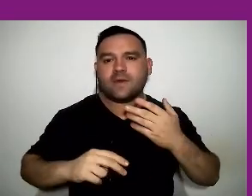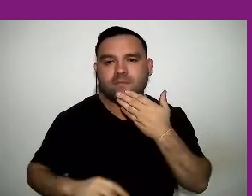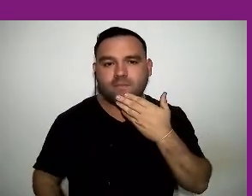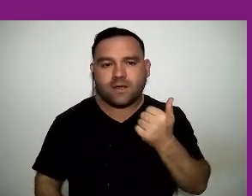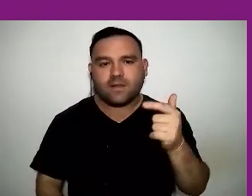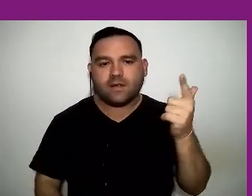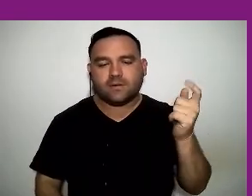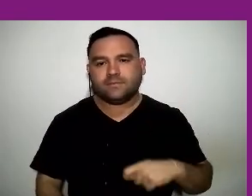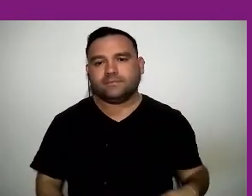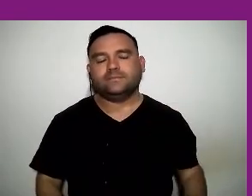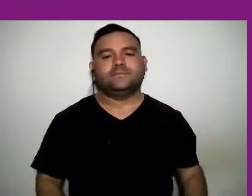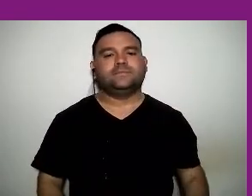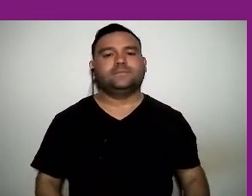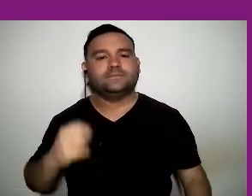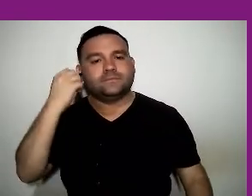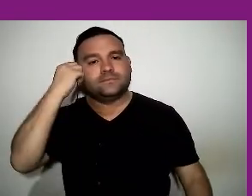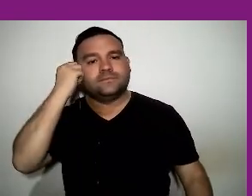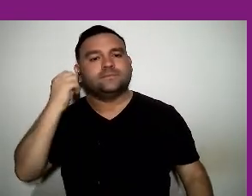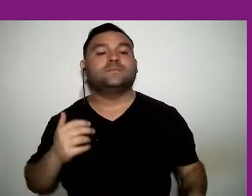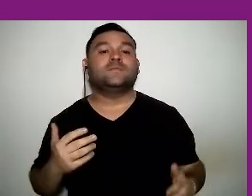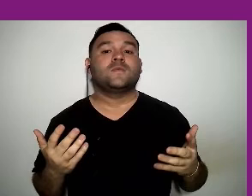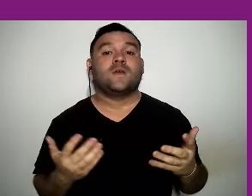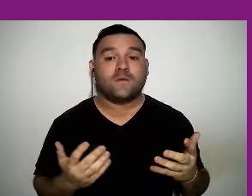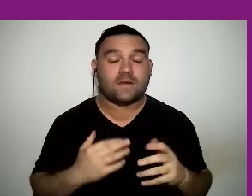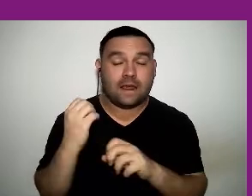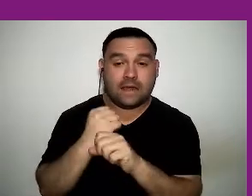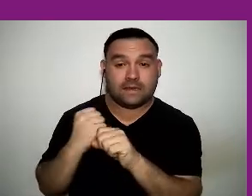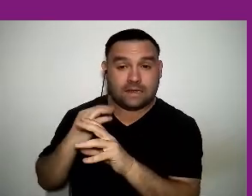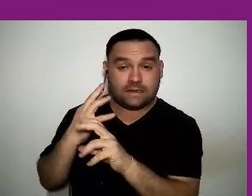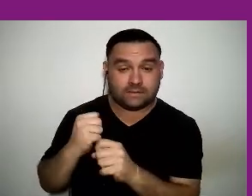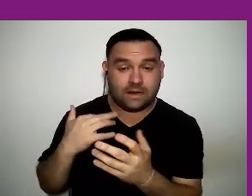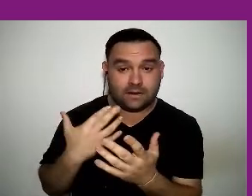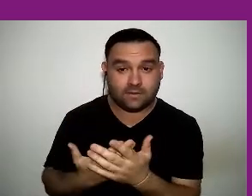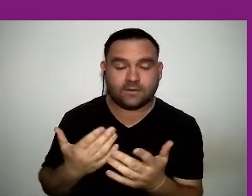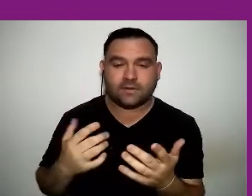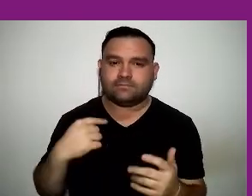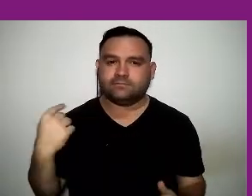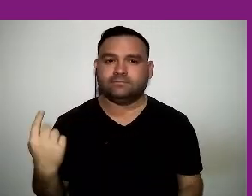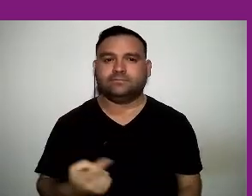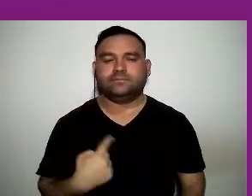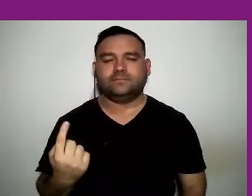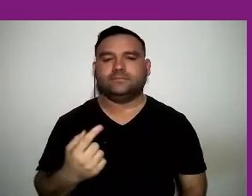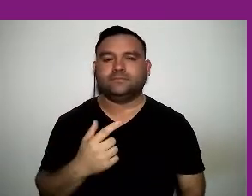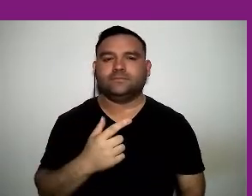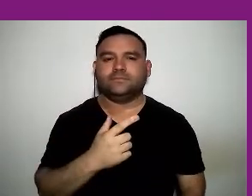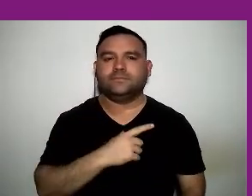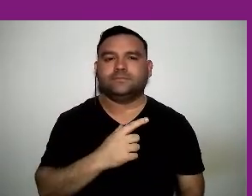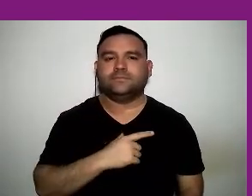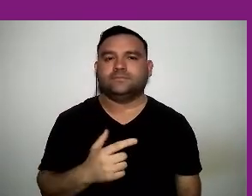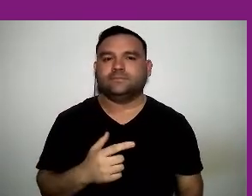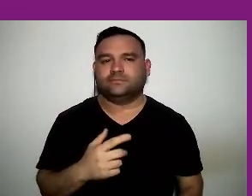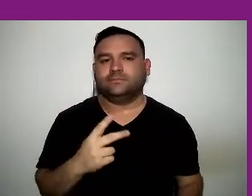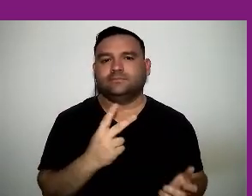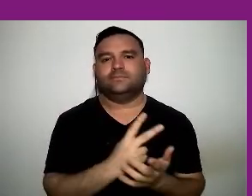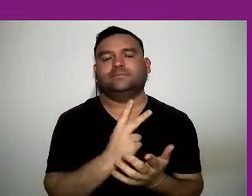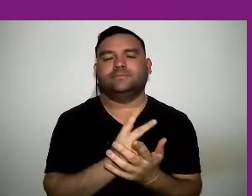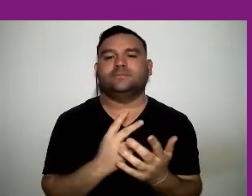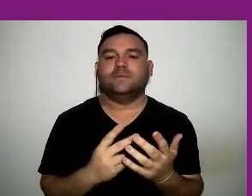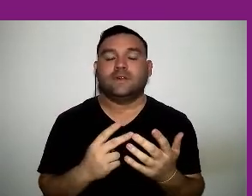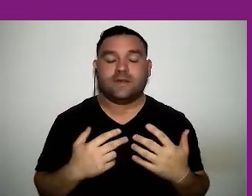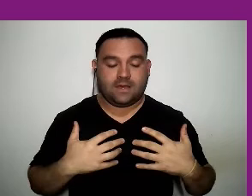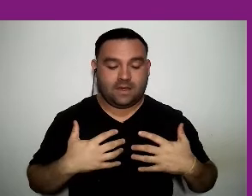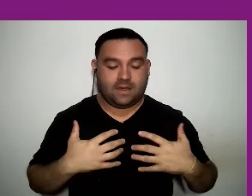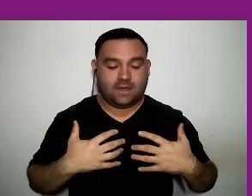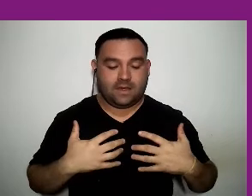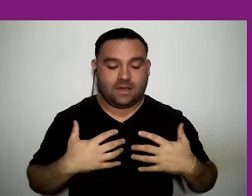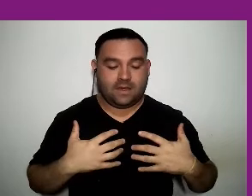esse pulmão. Então, de muitos anos para cá, a gente está nesse conundrum, né, que falam, abrir o